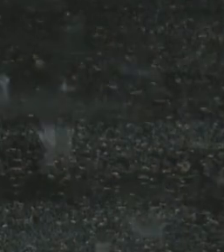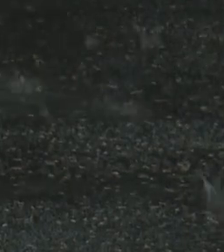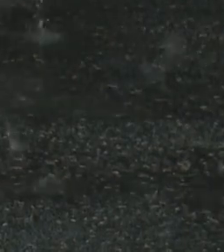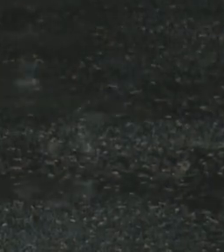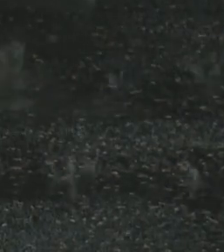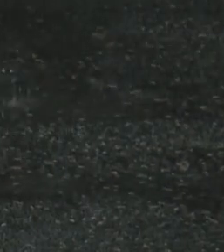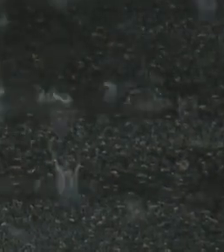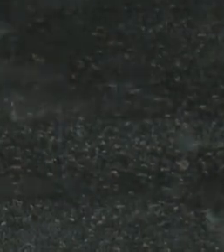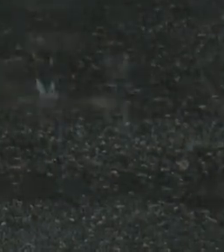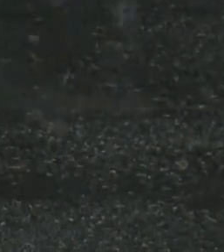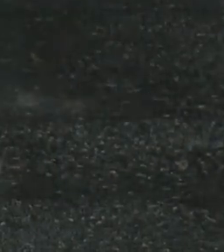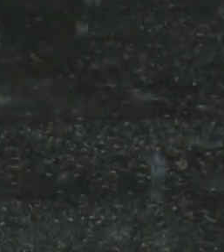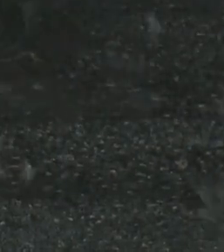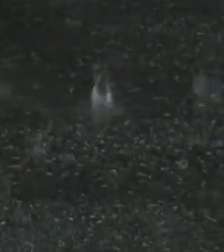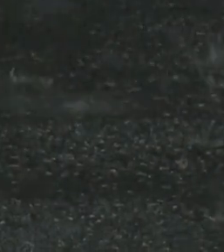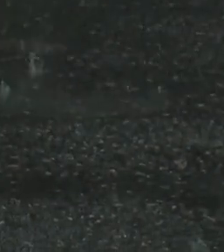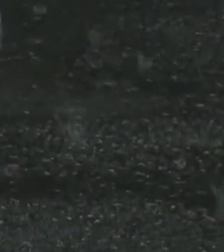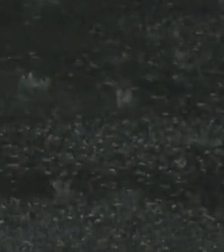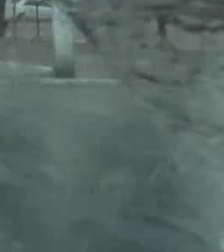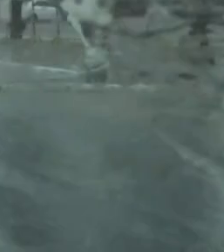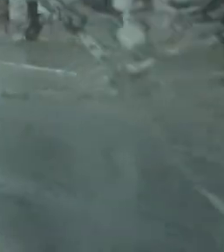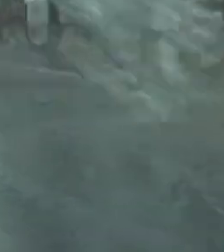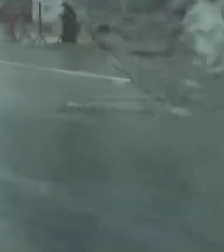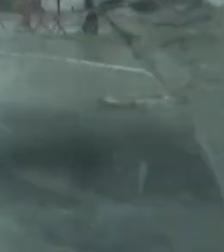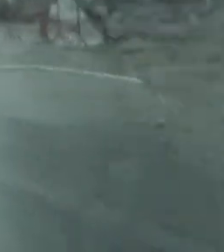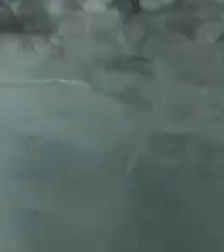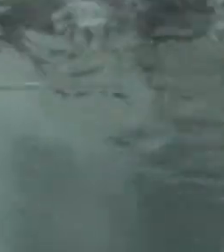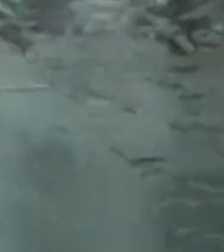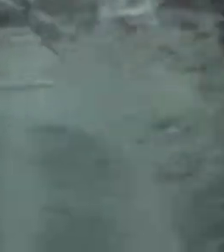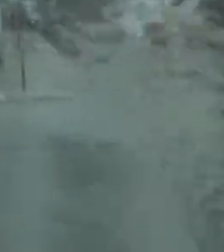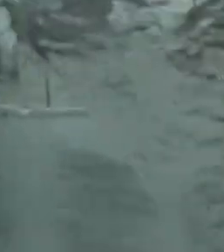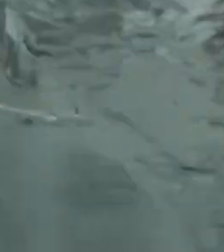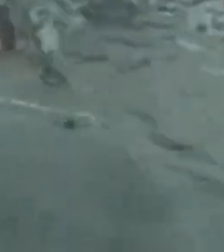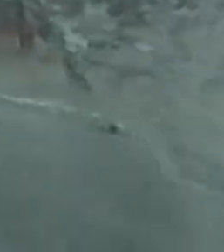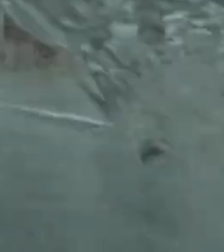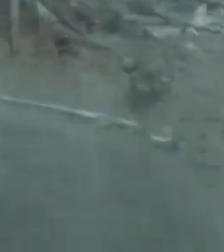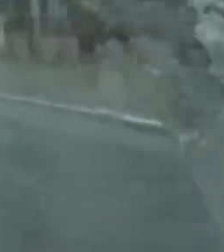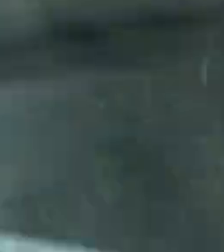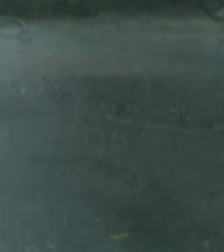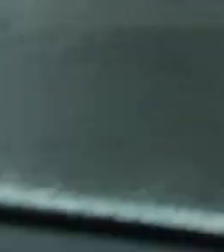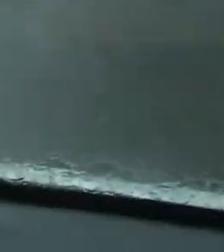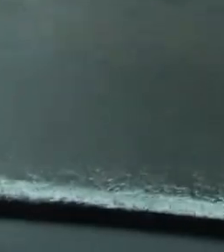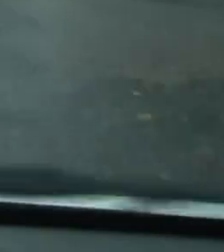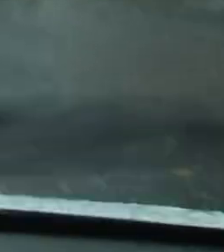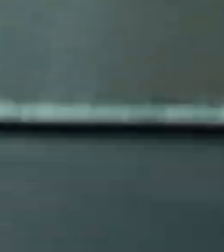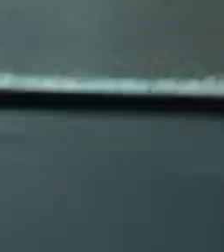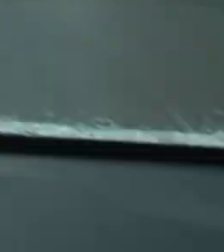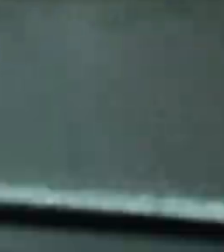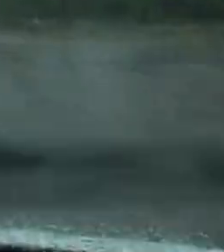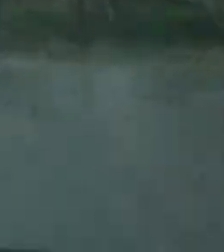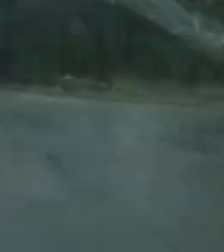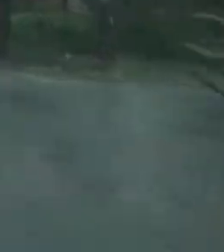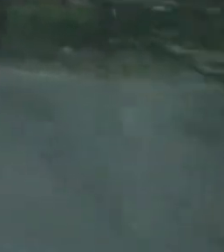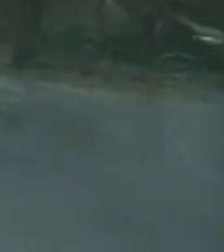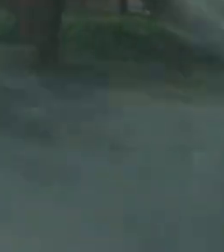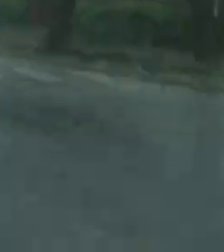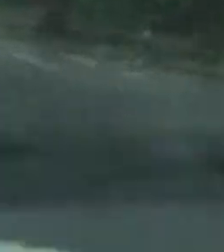Outono começa com chuva na região metropolitana e alívio no calor. Saiba como deve ser a nova estação no Rio Grande do